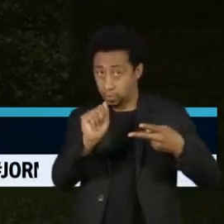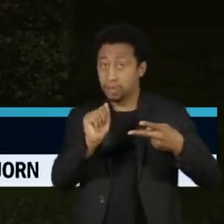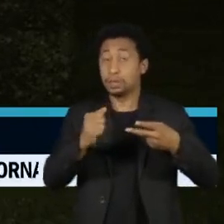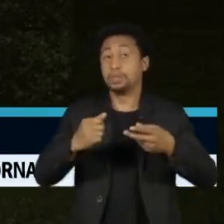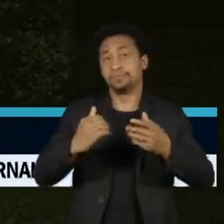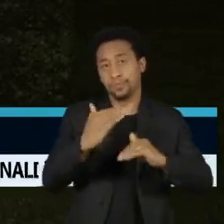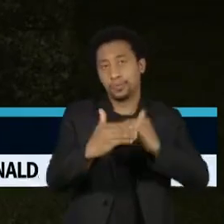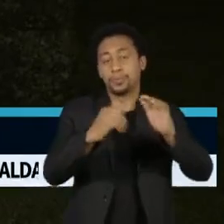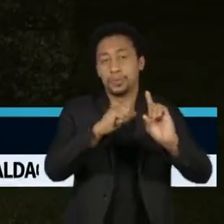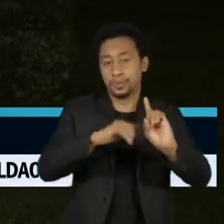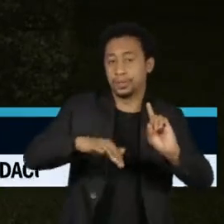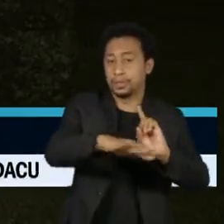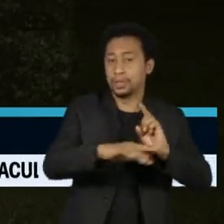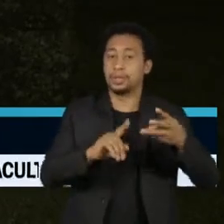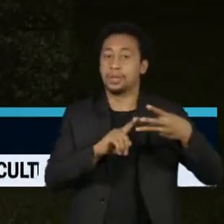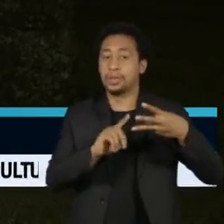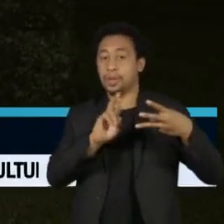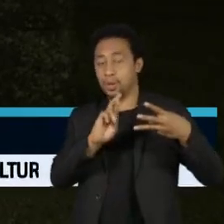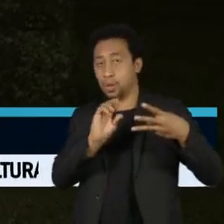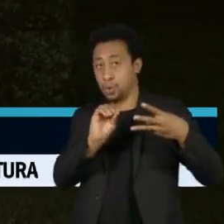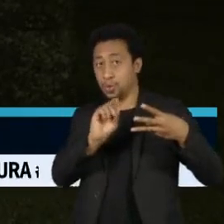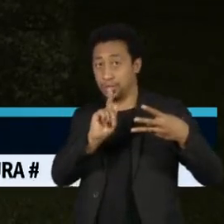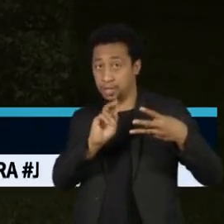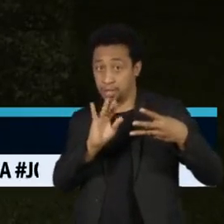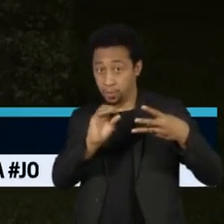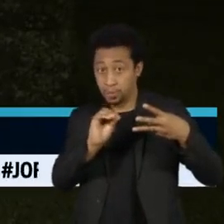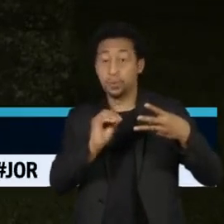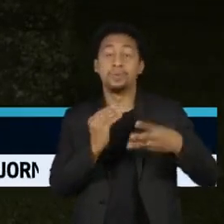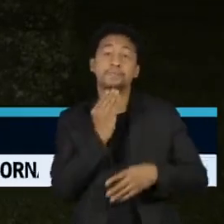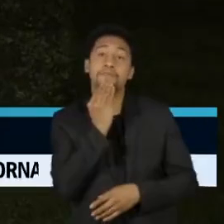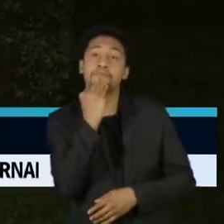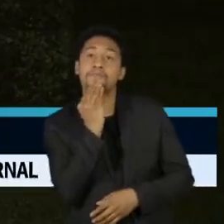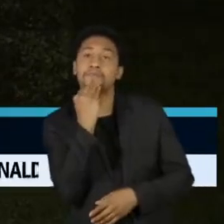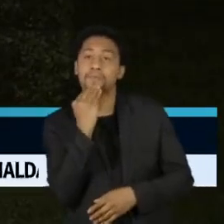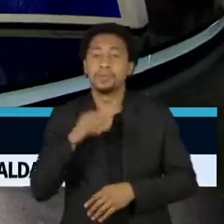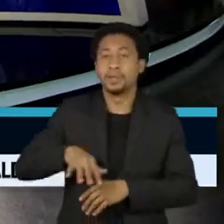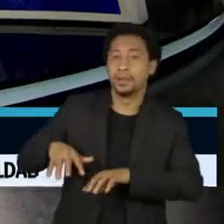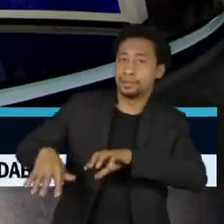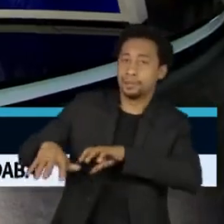Desenvolvimento Social, e Rodrigo Maia, da Secretaria de Projetos e Ações Estratégicas.